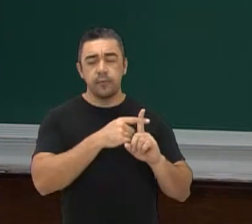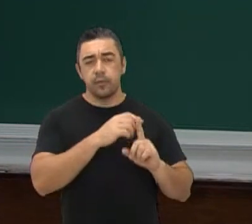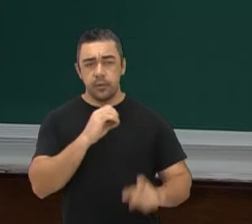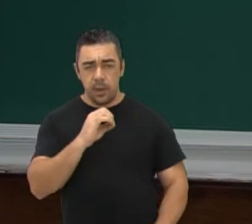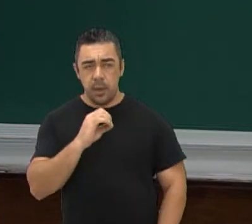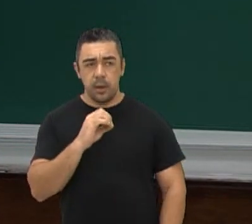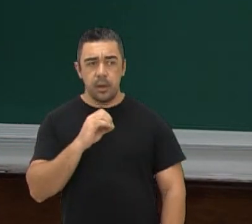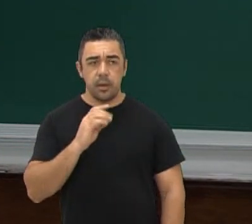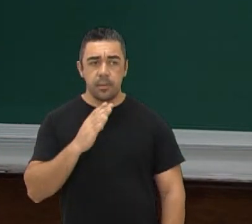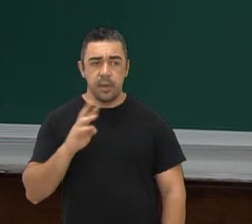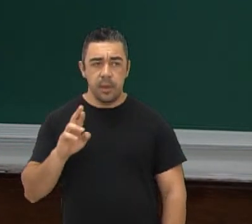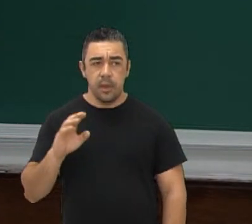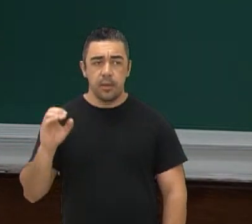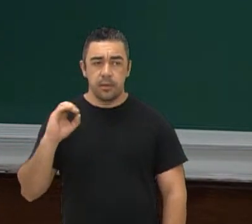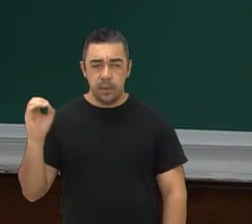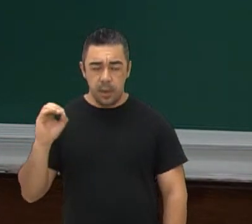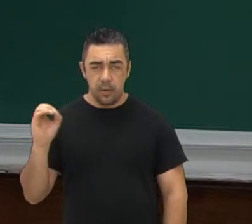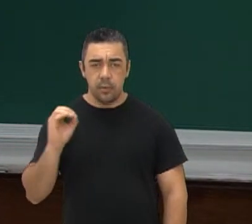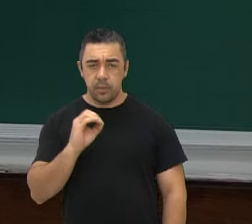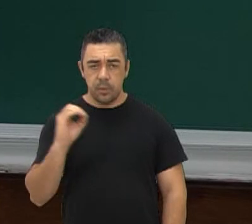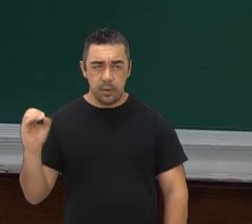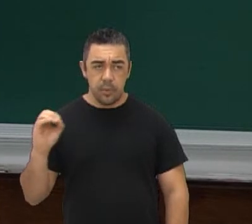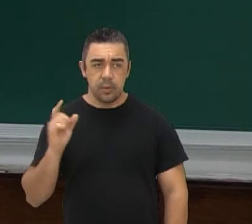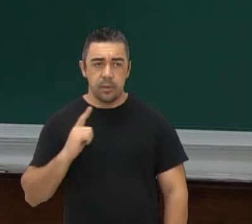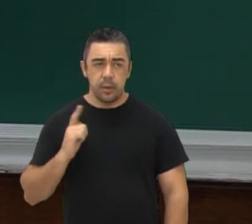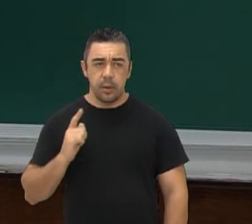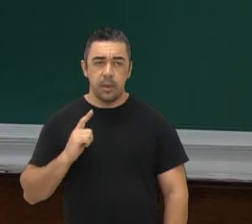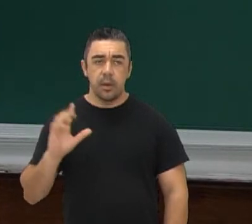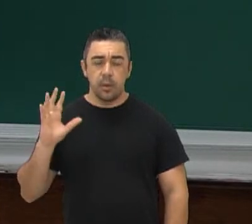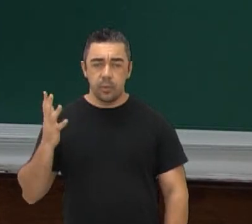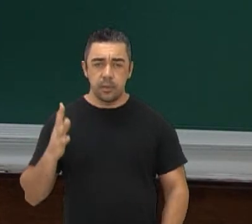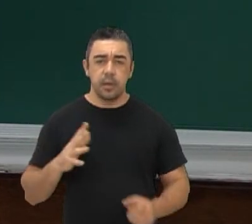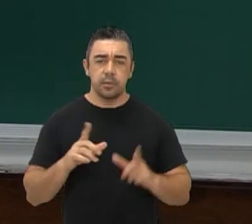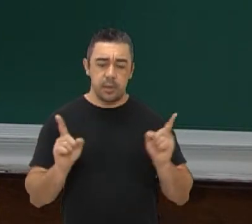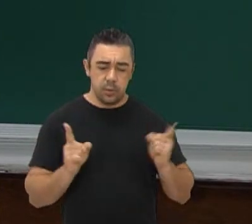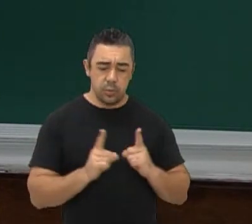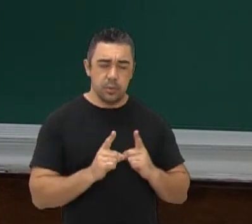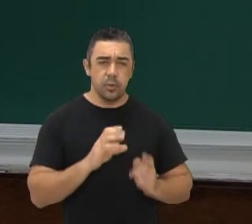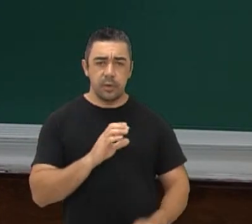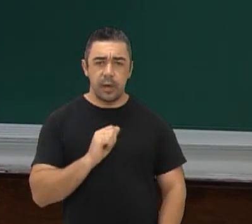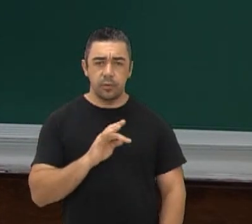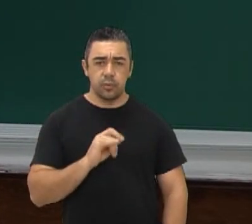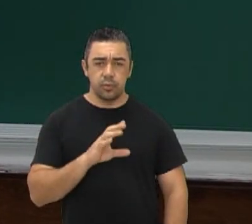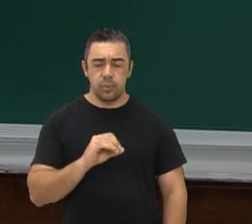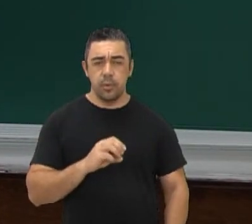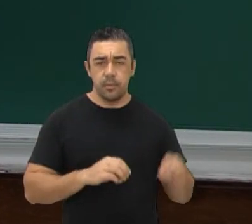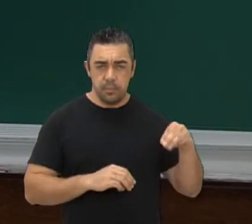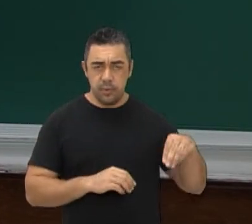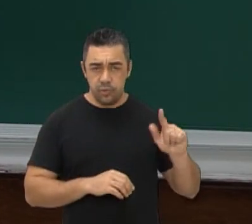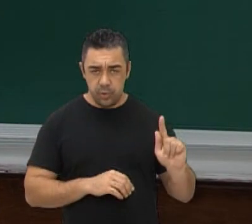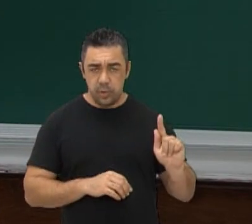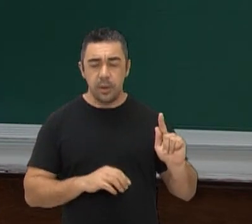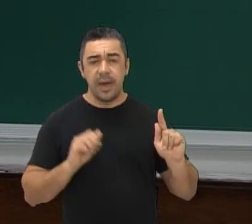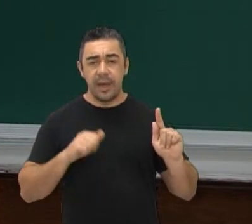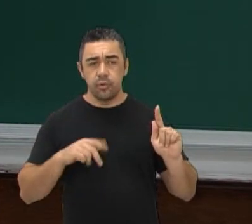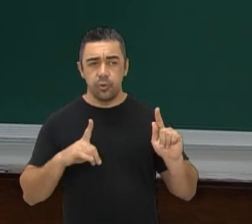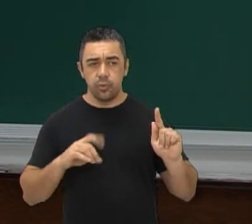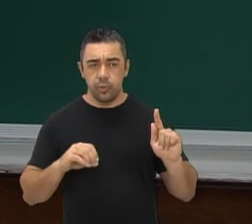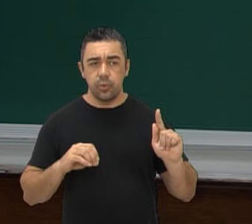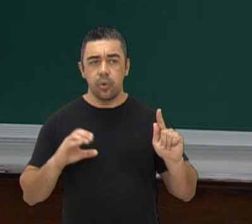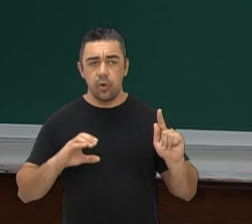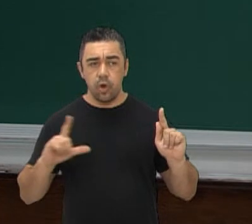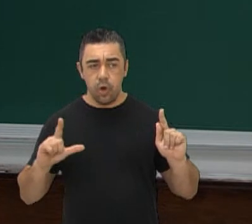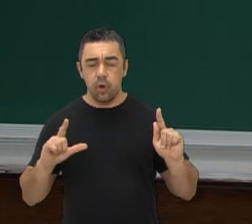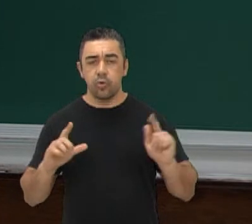era negativo e ficou zero. Então, no cátodo vai ocorrer a redução lá do magnésio e no anodo a oxidação do cloro.